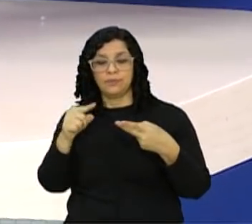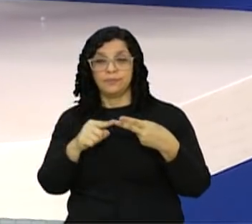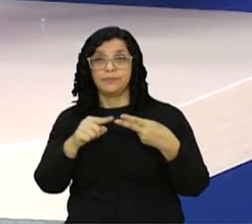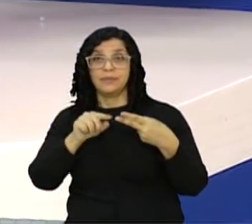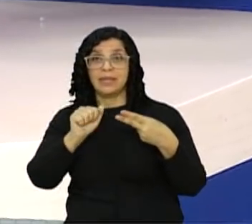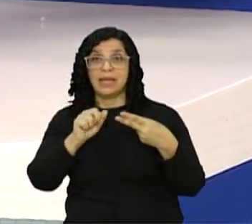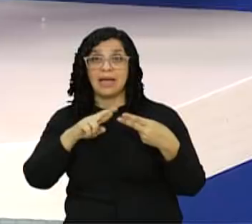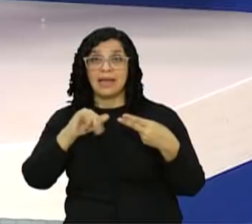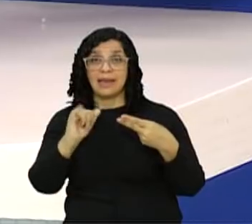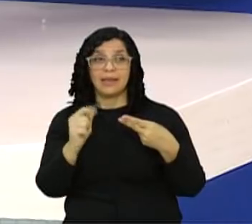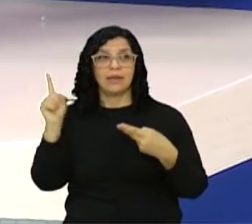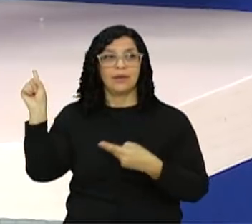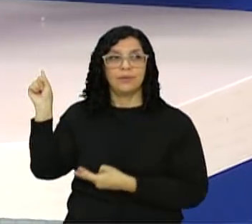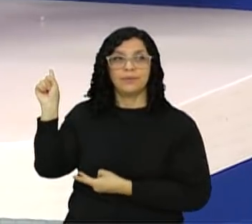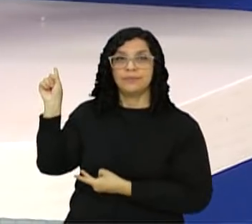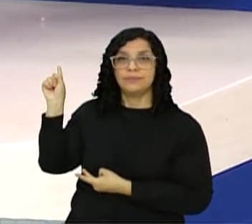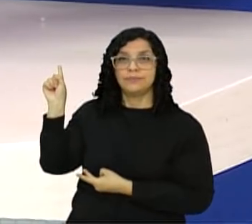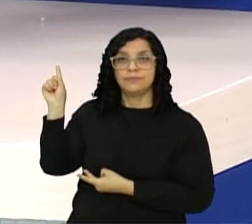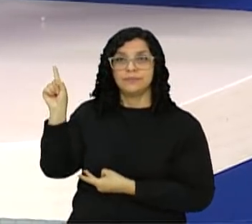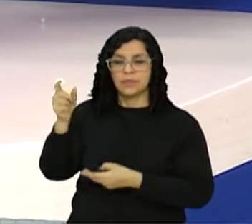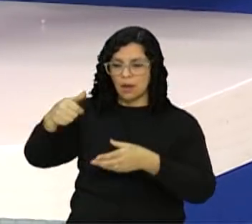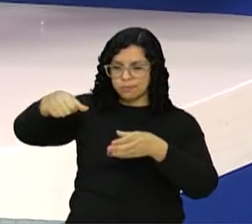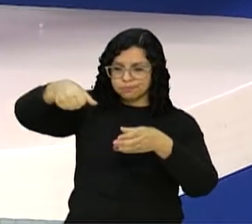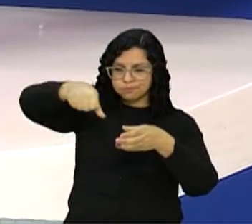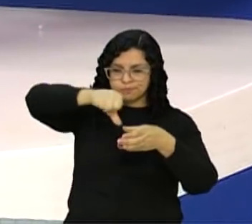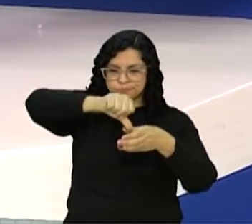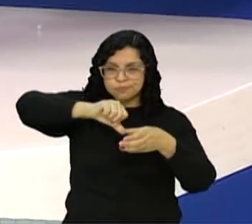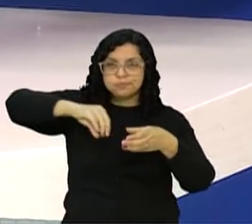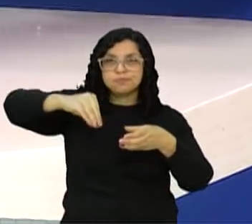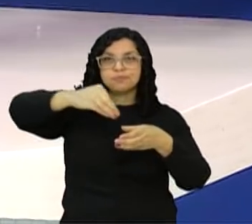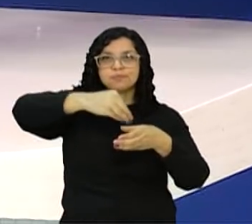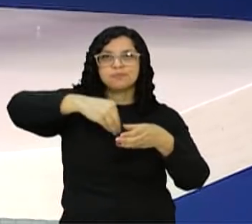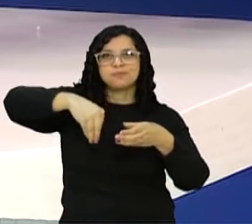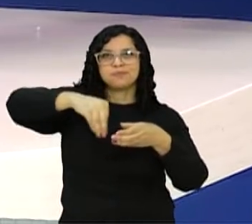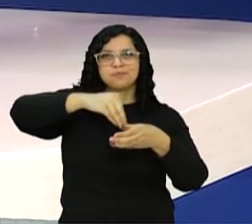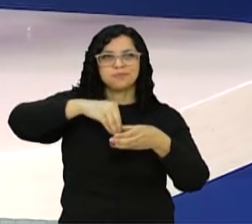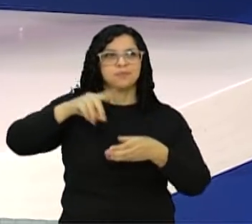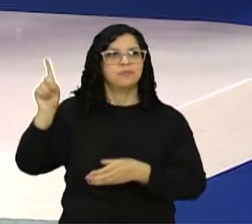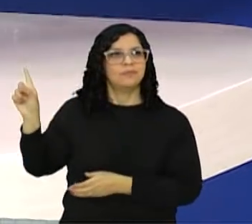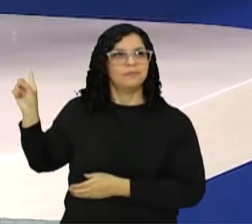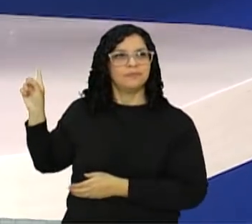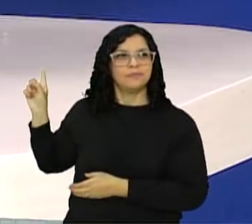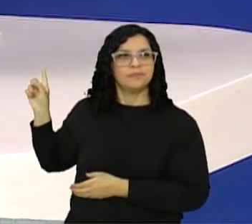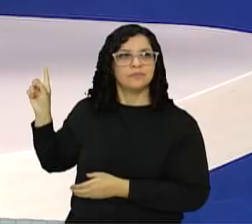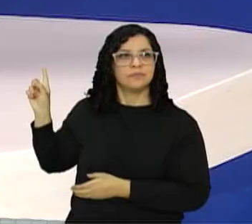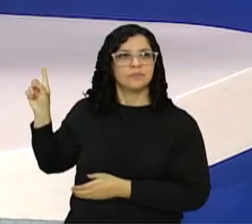areia sobre o algodão. Olha lá.